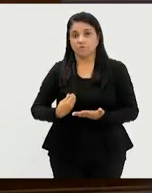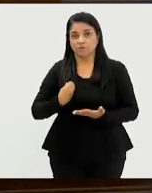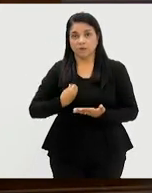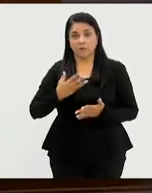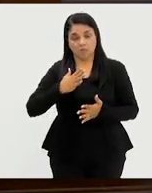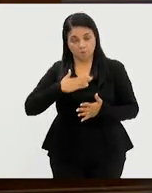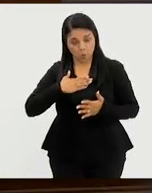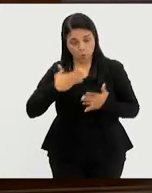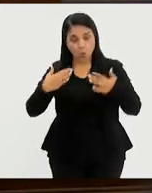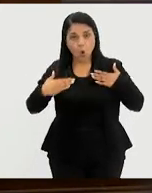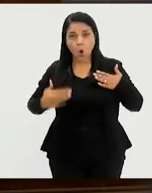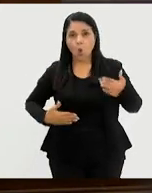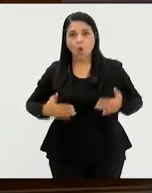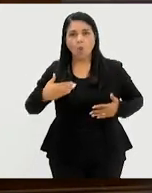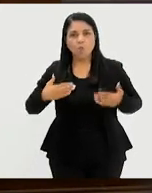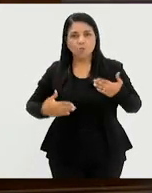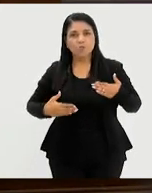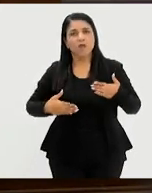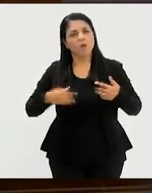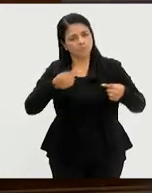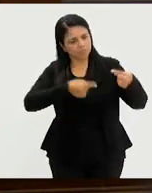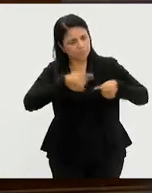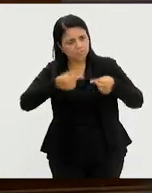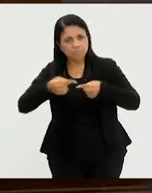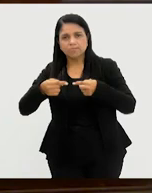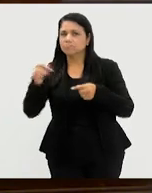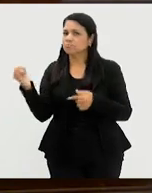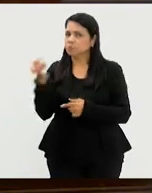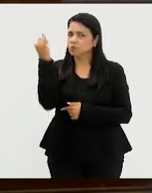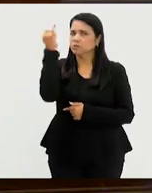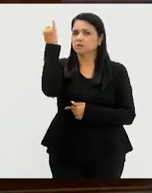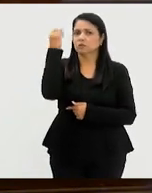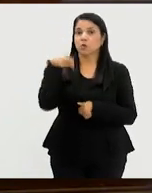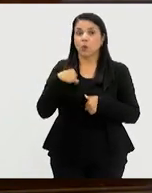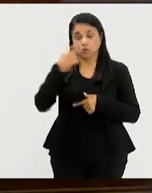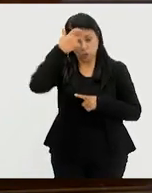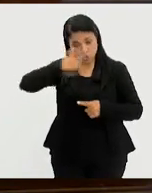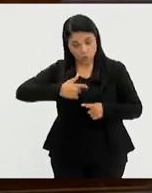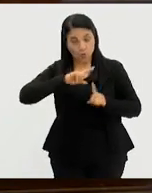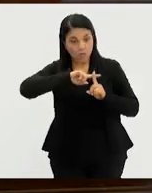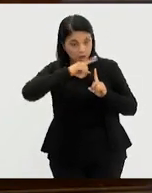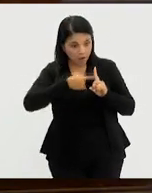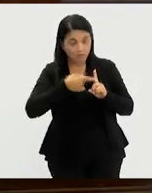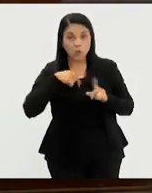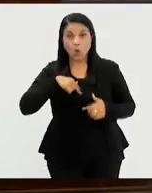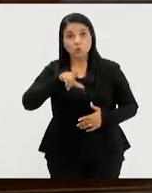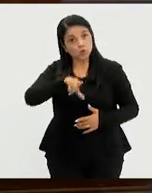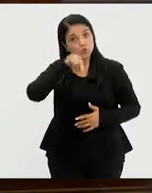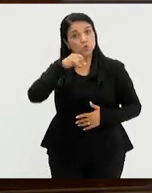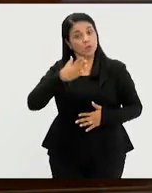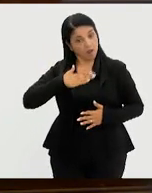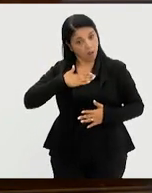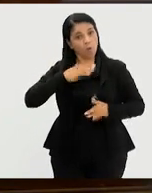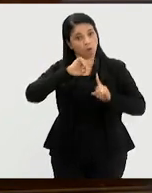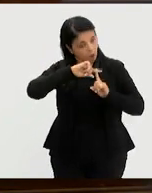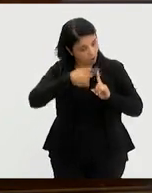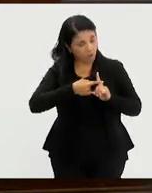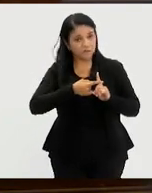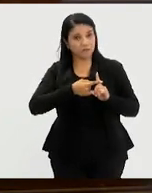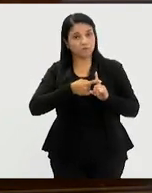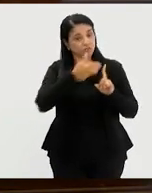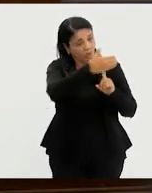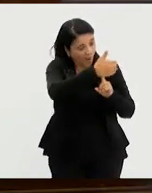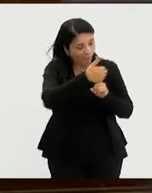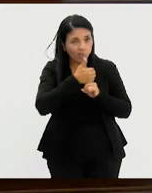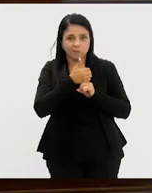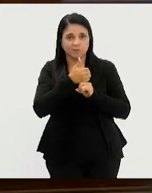nossos corpos Então esse é um debate importante Se hoje eu estou aqui grávida porque eu escolhi está grávida porque tive um acolhimento porque não